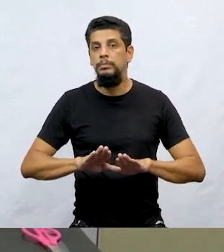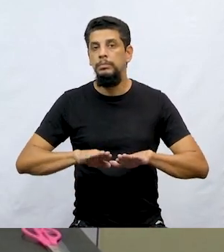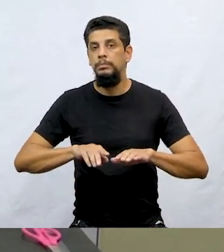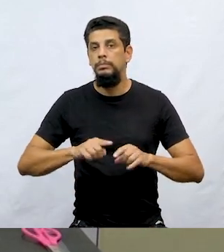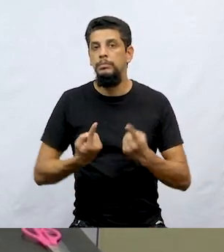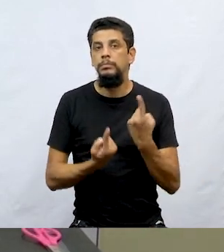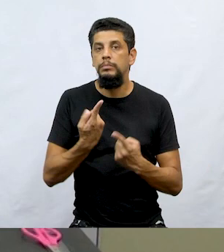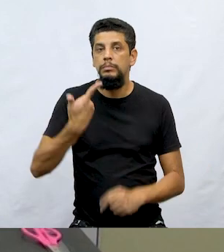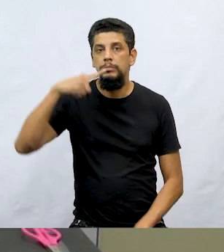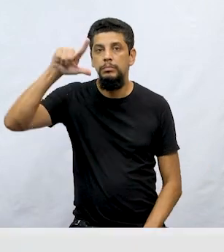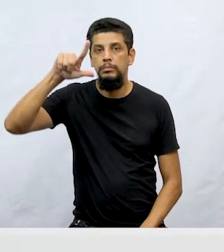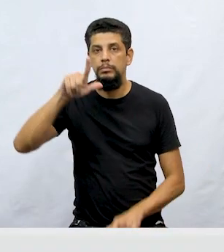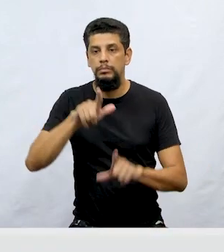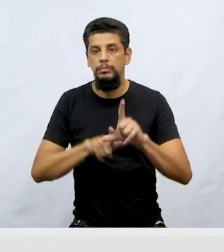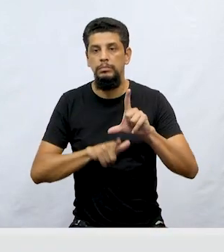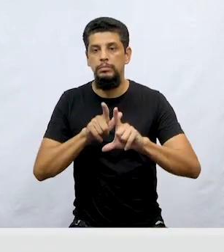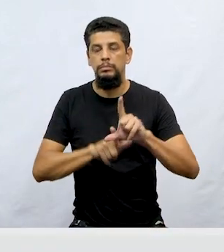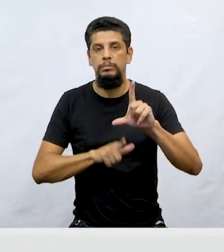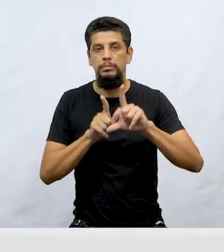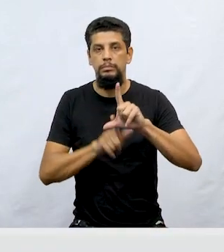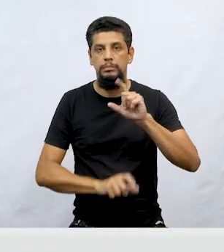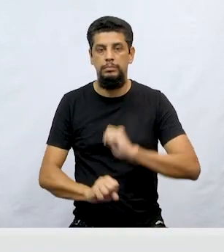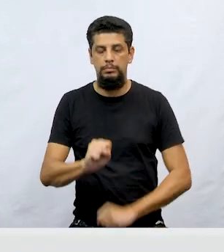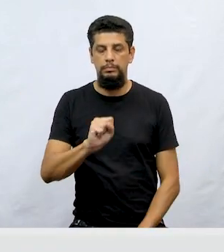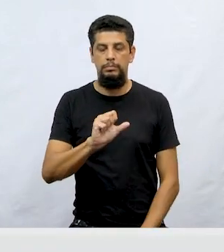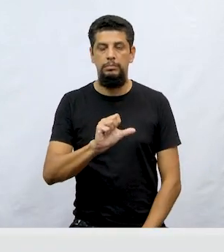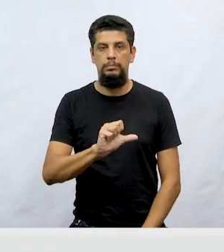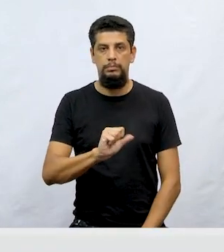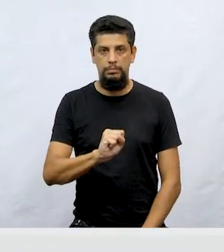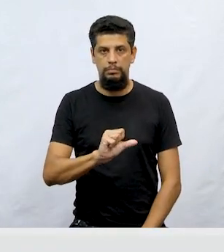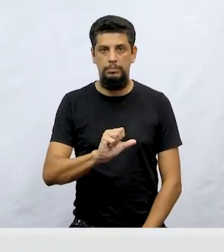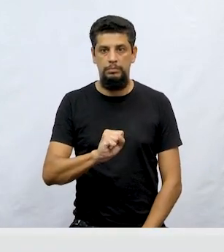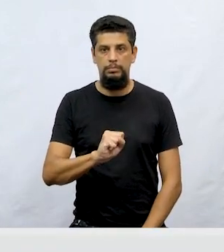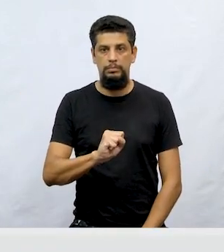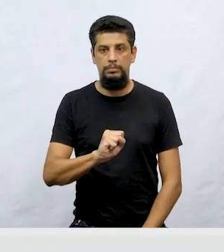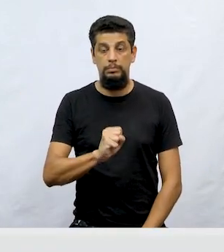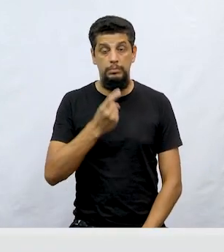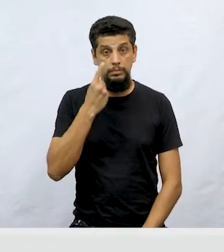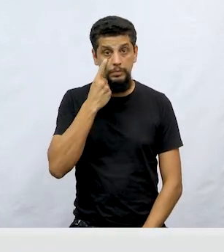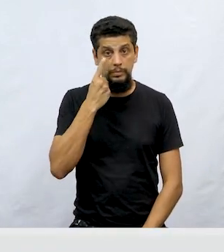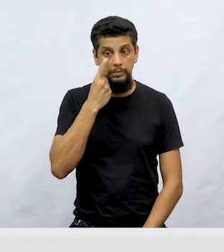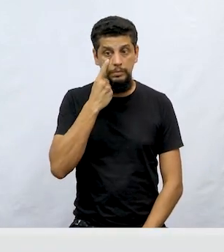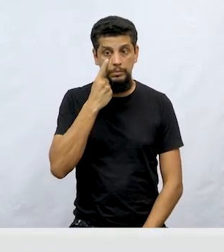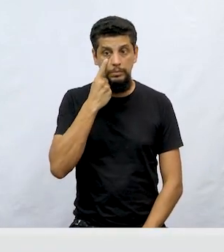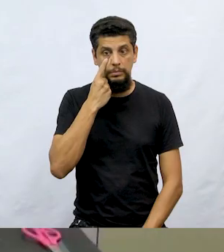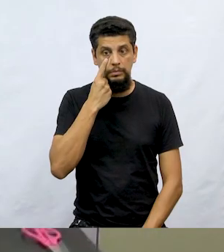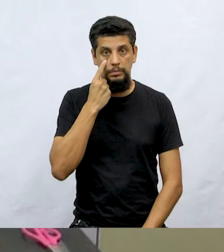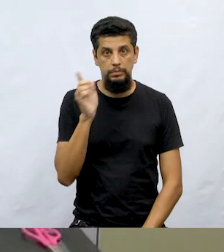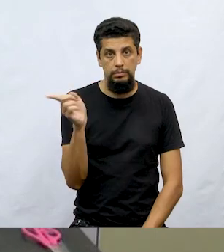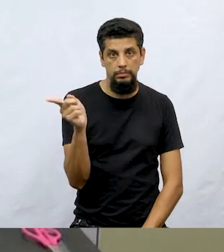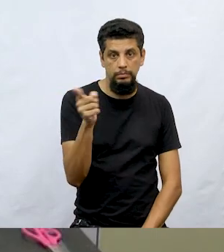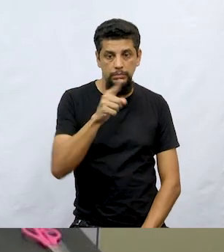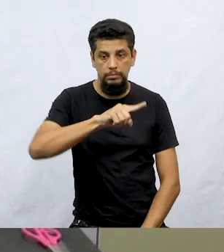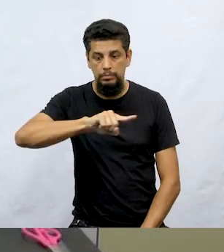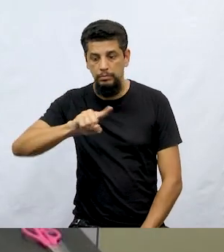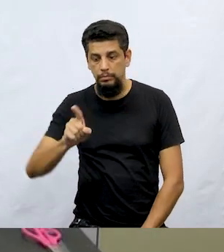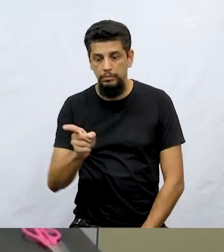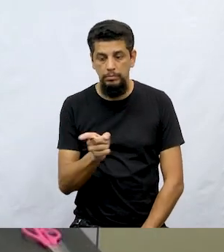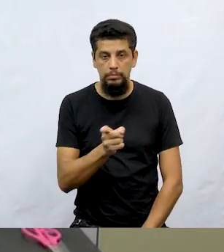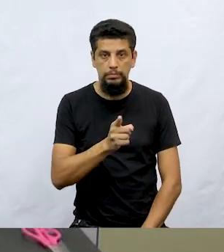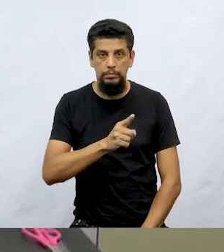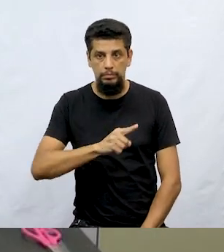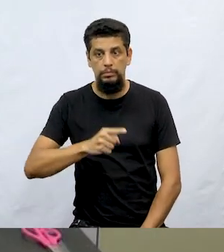E a próxima letra é a letra S. Vamos lá, então. Ela é cheia de